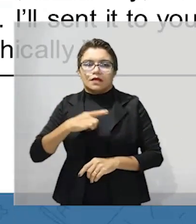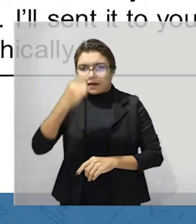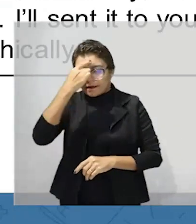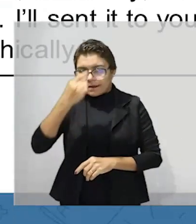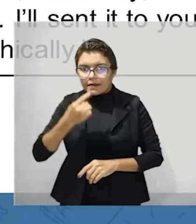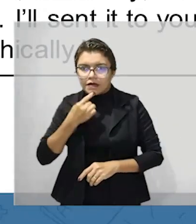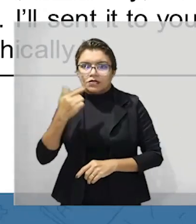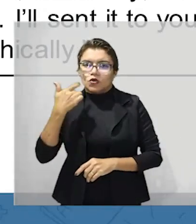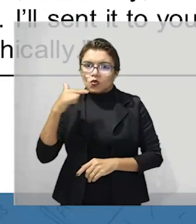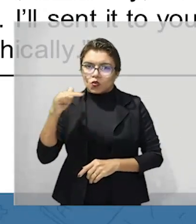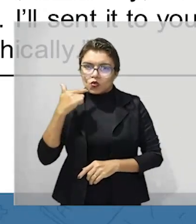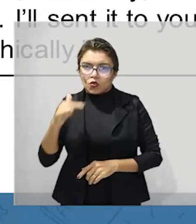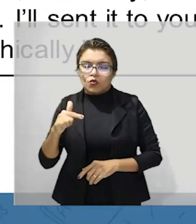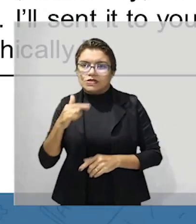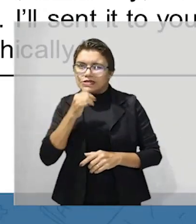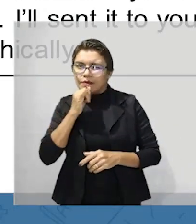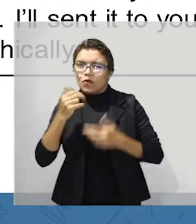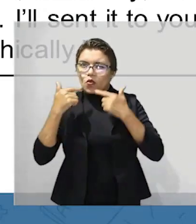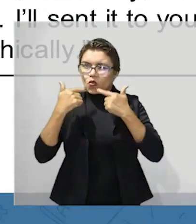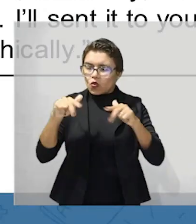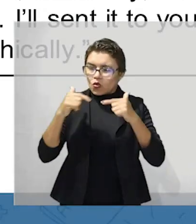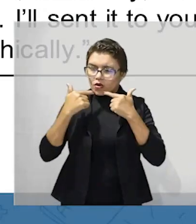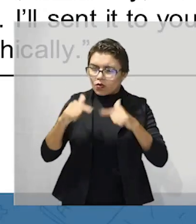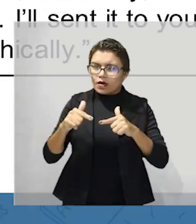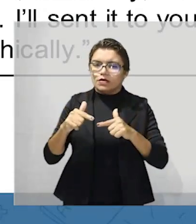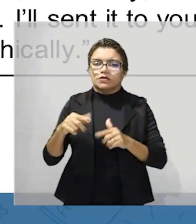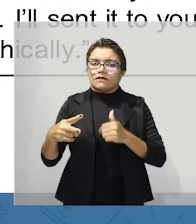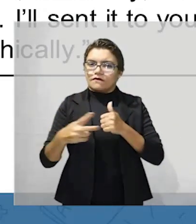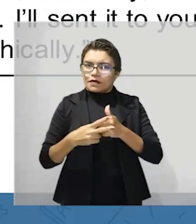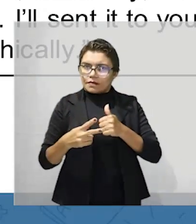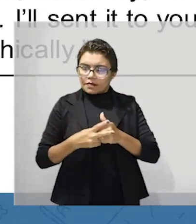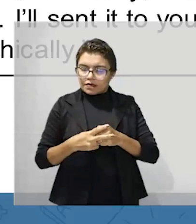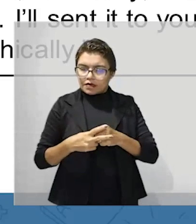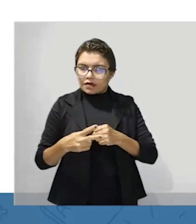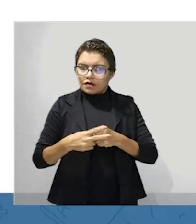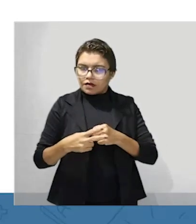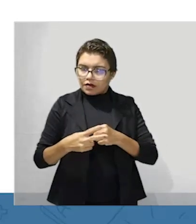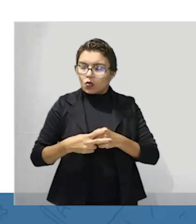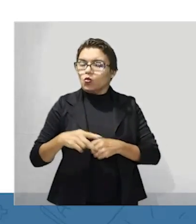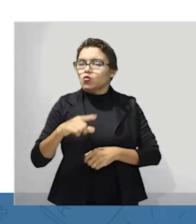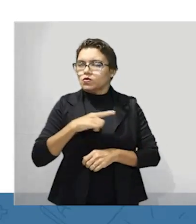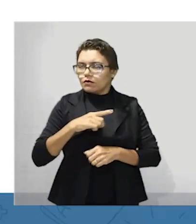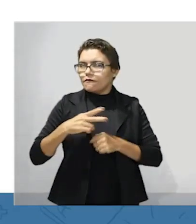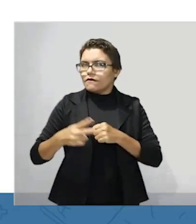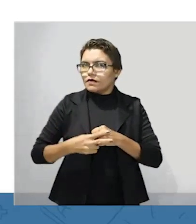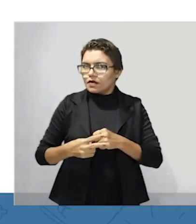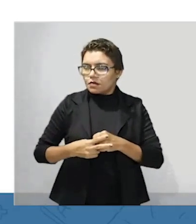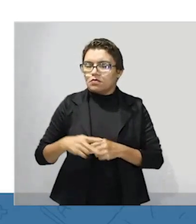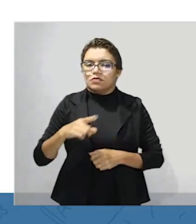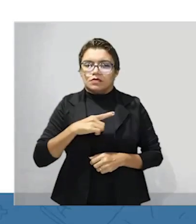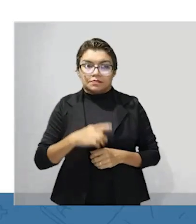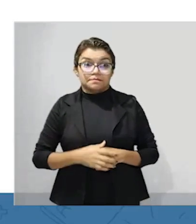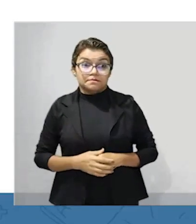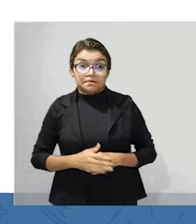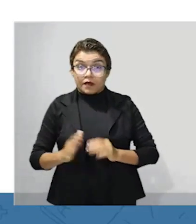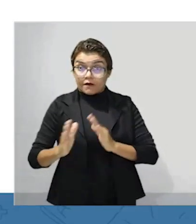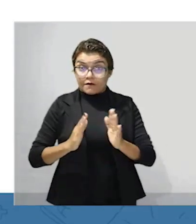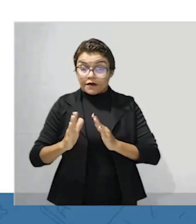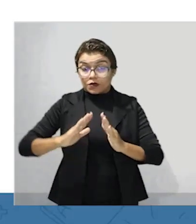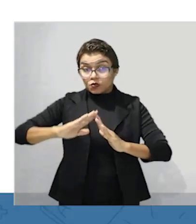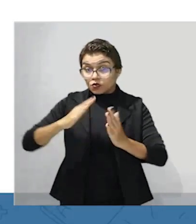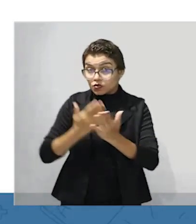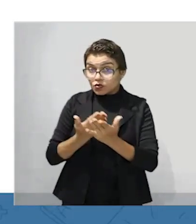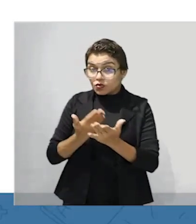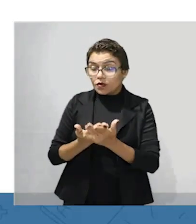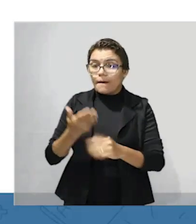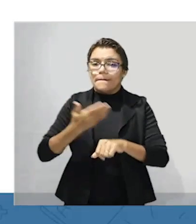verbal, o texto nos situa da situação, do contexto que está sendo apresentado. Na fase escolar, é prática comum